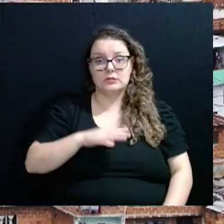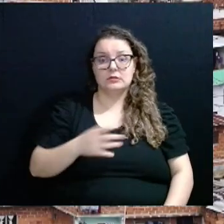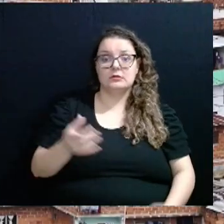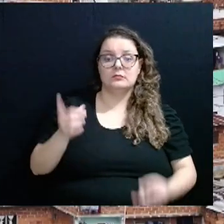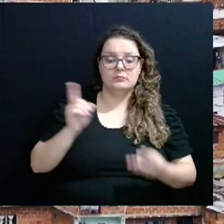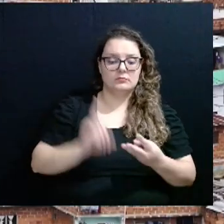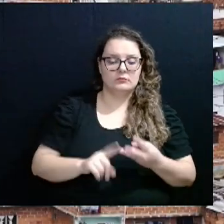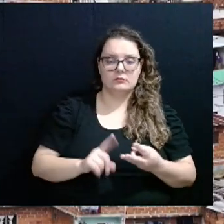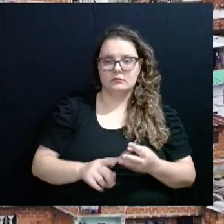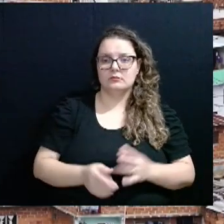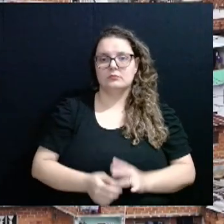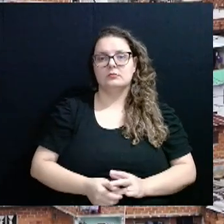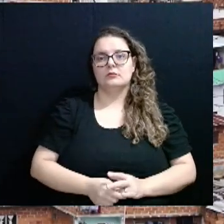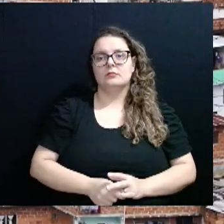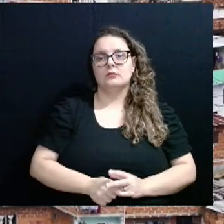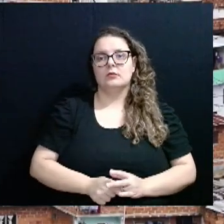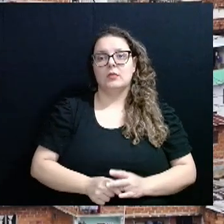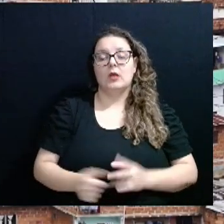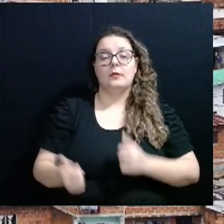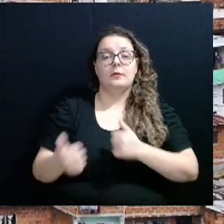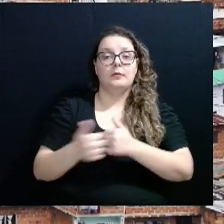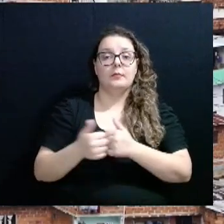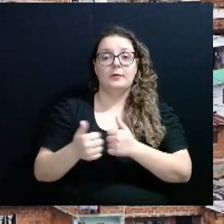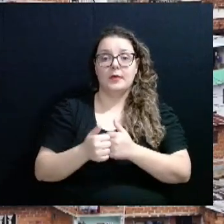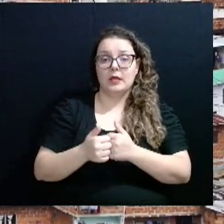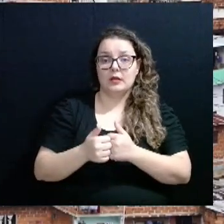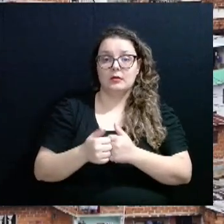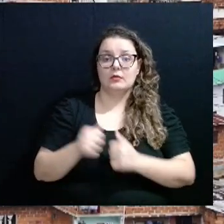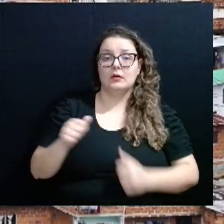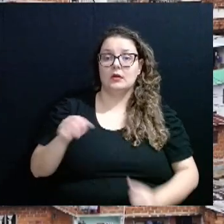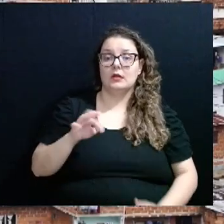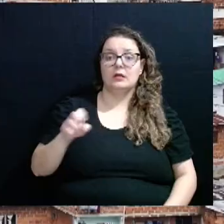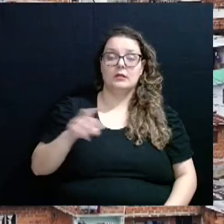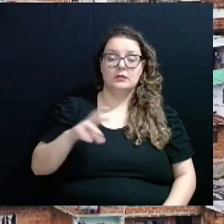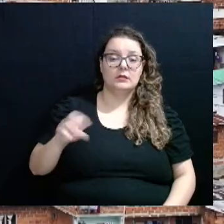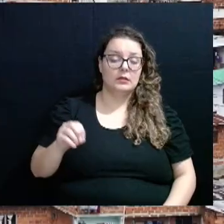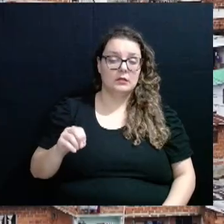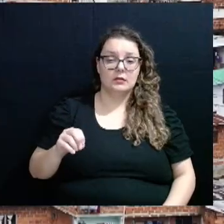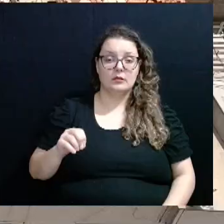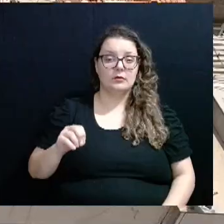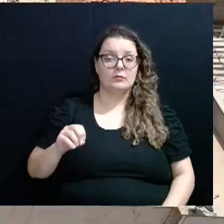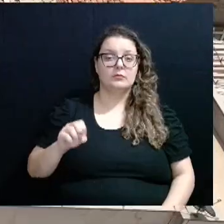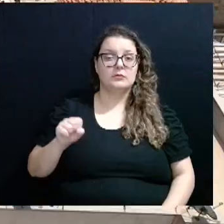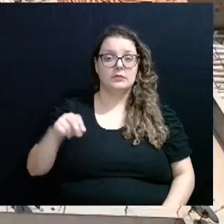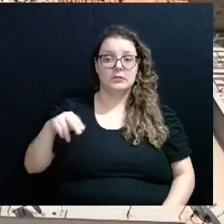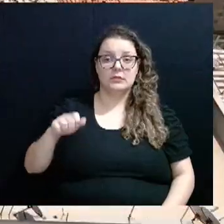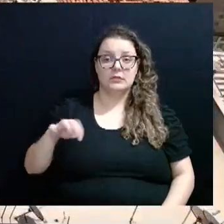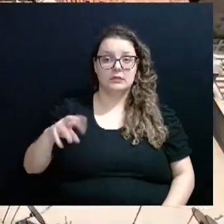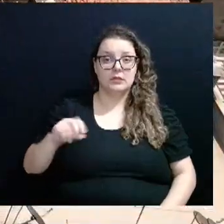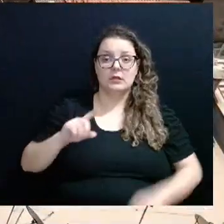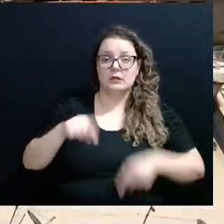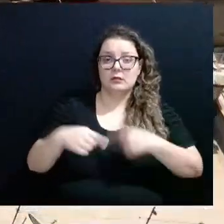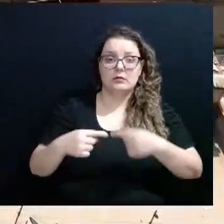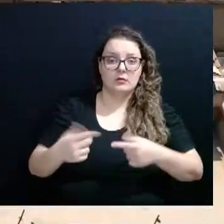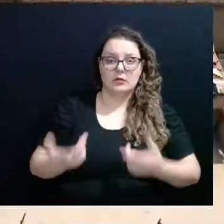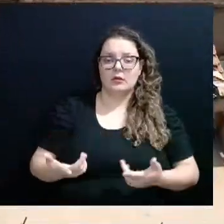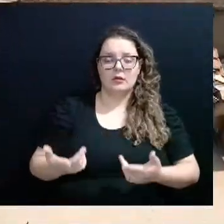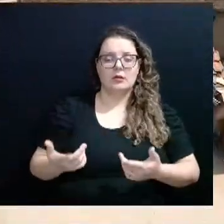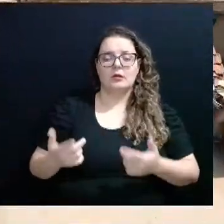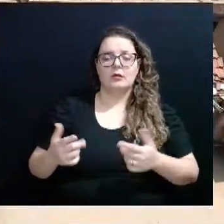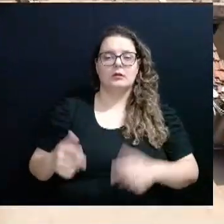que estão próximas a aterros sanitários ou outros riscos. Áreas de ilhas de calor, onde há